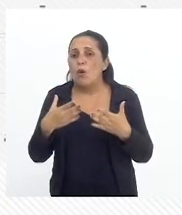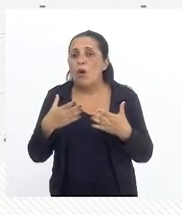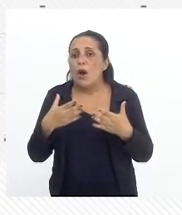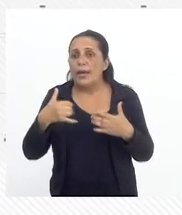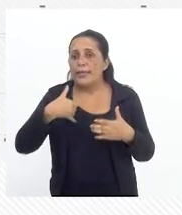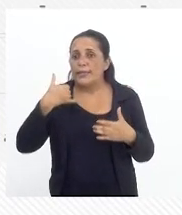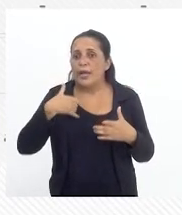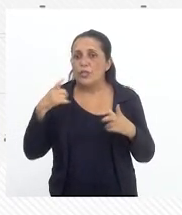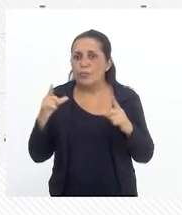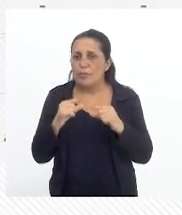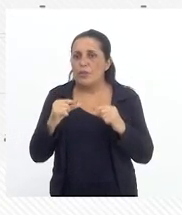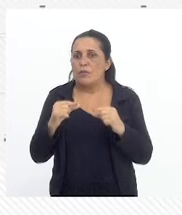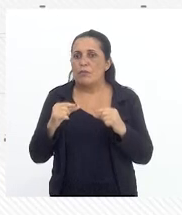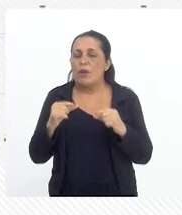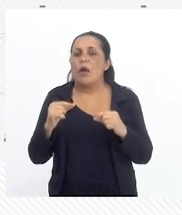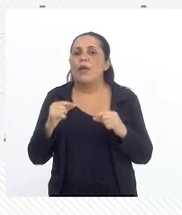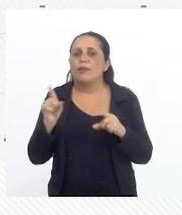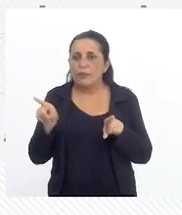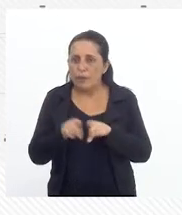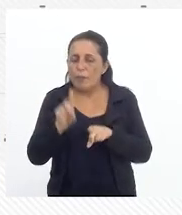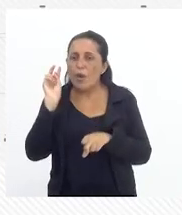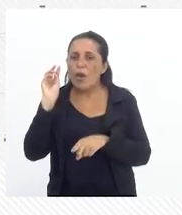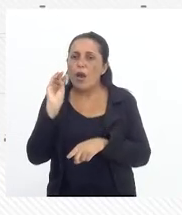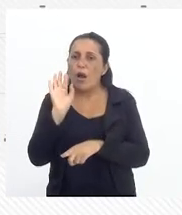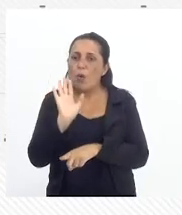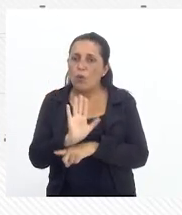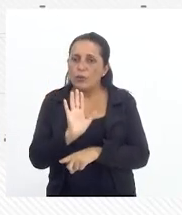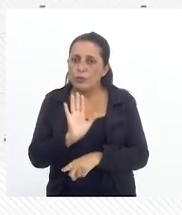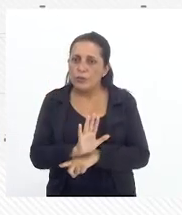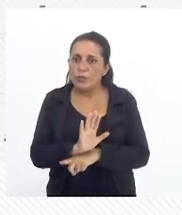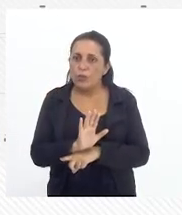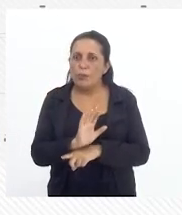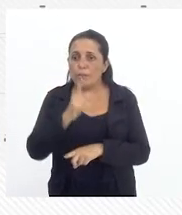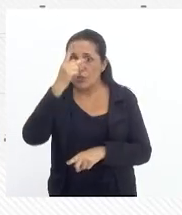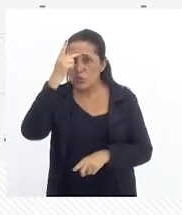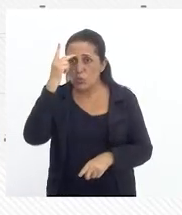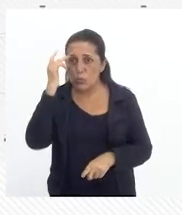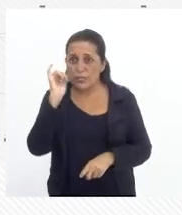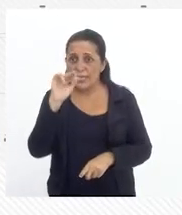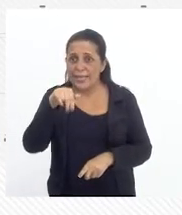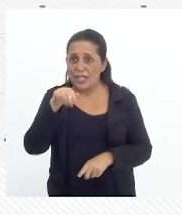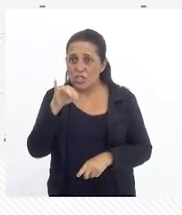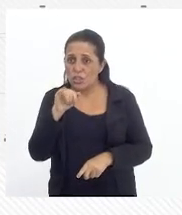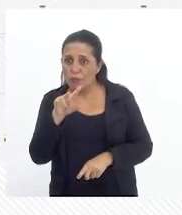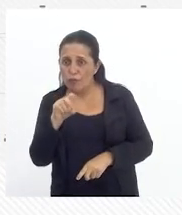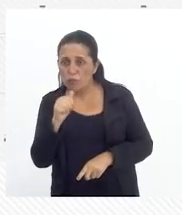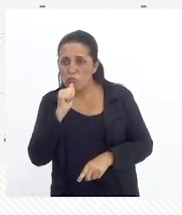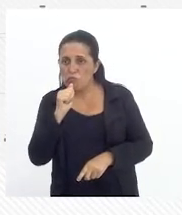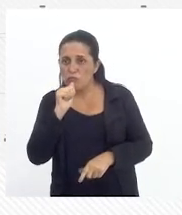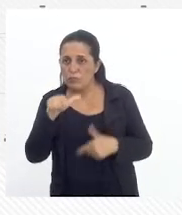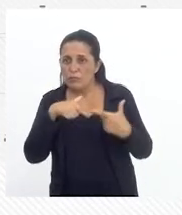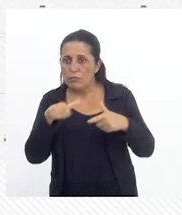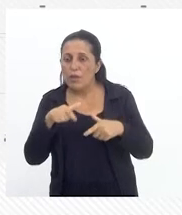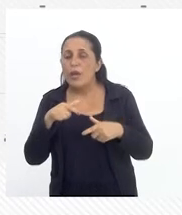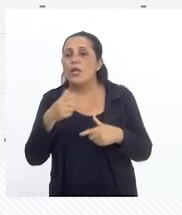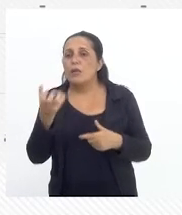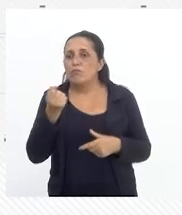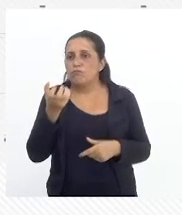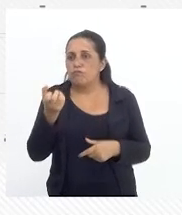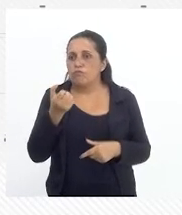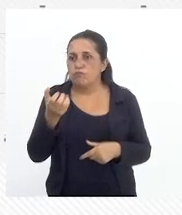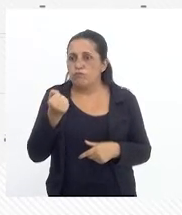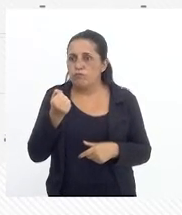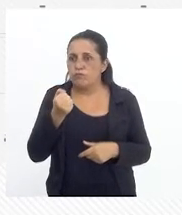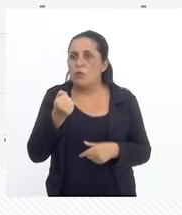EA contribuição de inativos e pensionistas abaixo do teto do regime da Previdência e osso